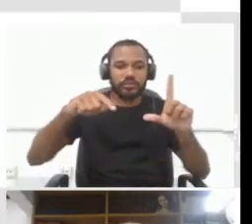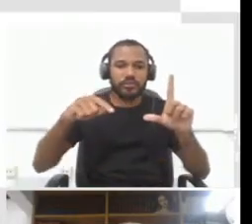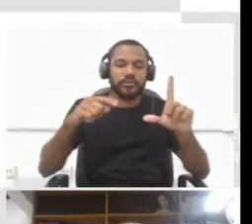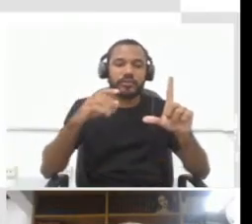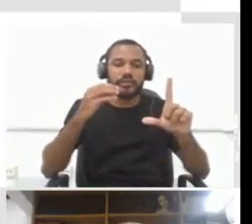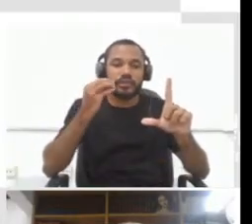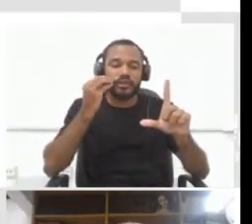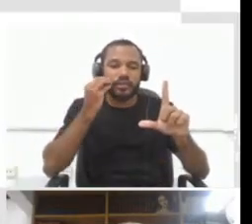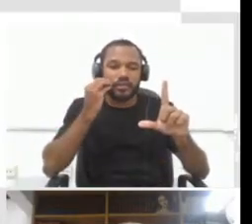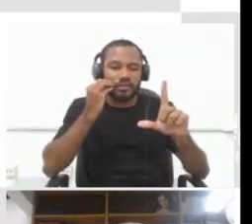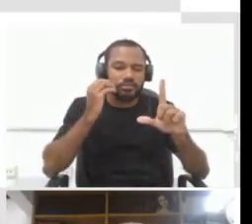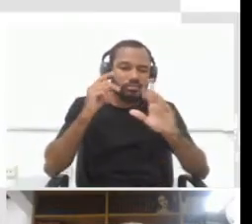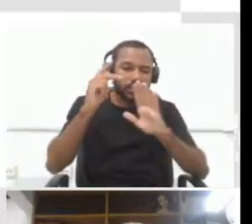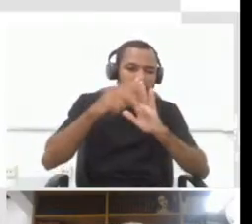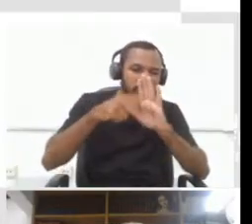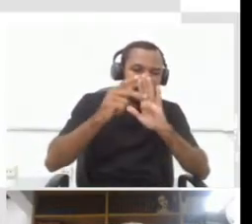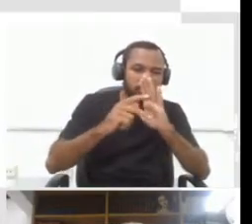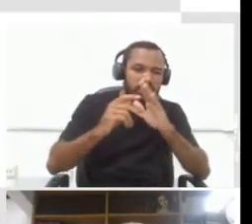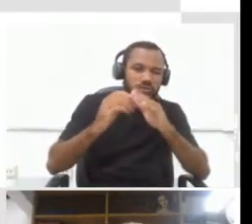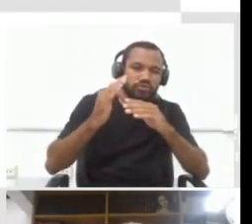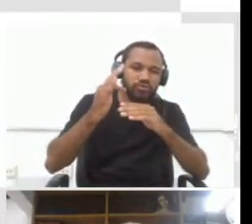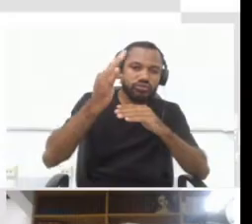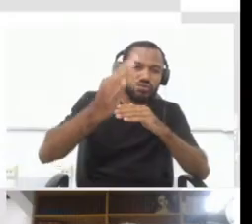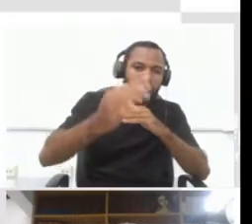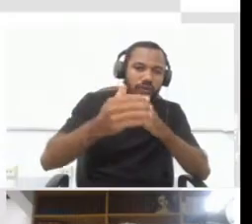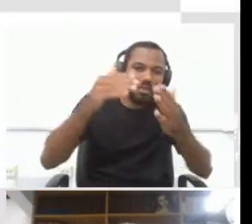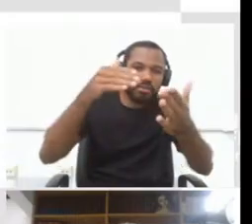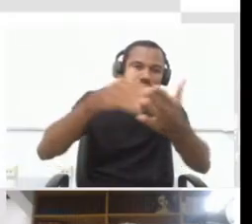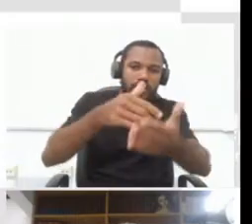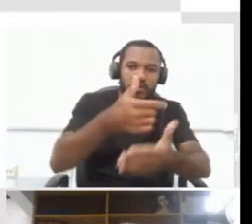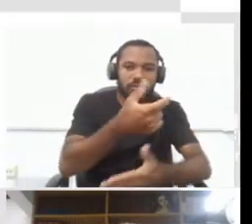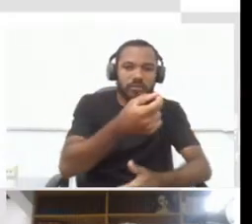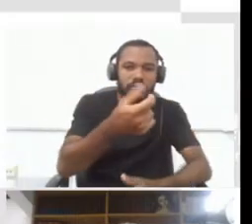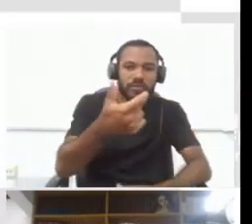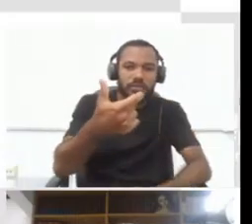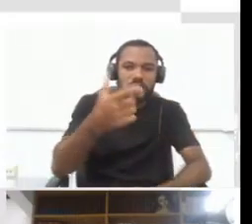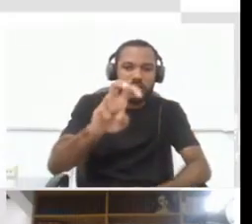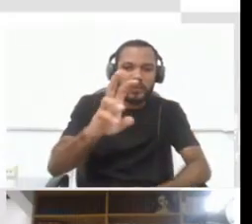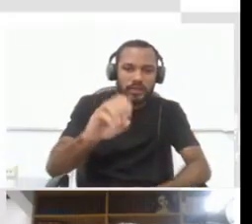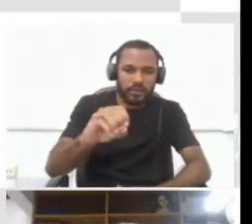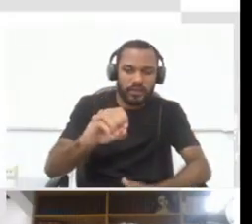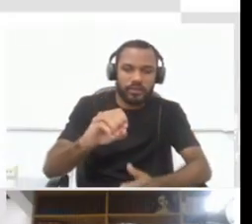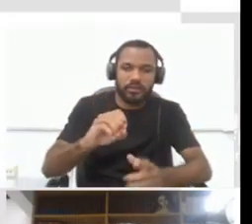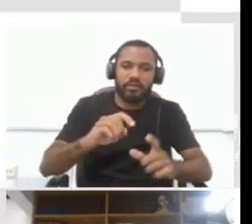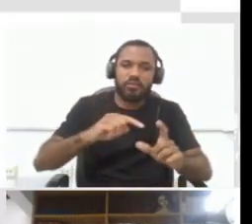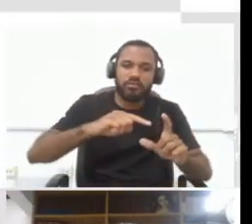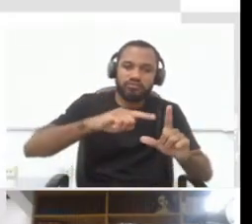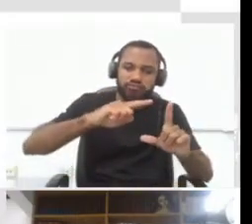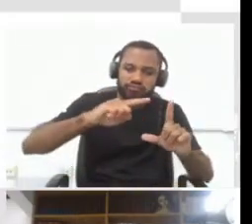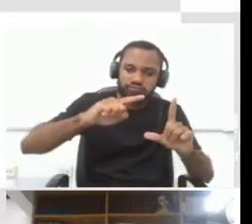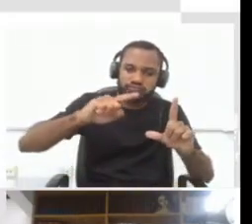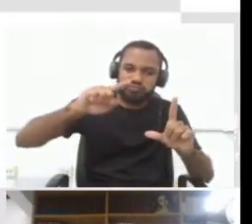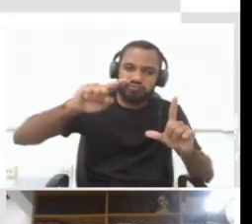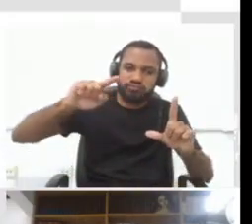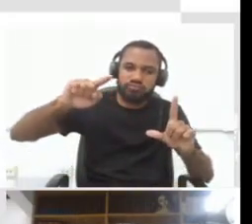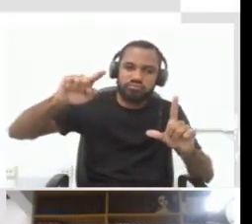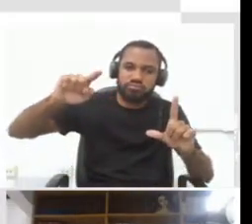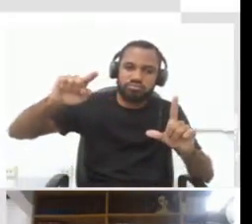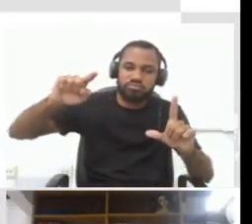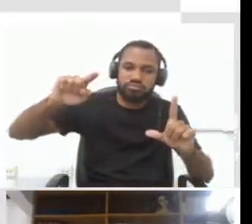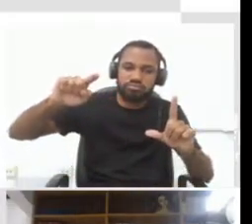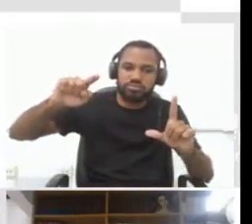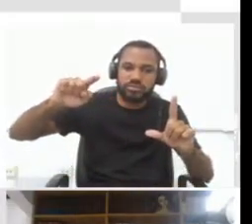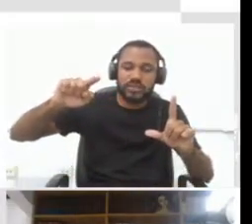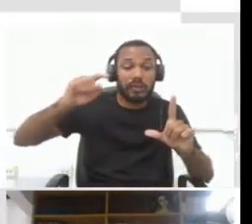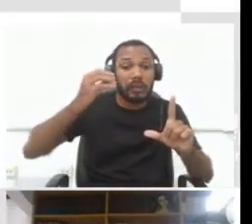que elas sobem, elas estavam aqui em 2020, as projeções elas sobem até 2030 e 35, mais ou menos, e